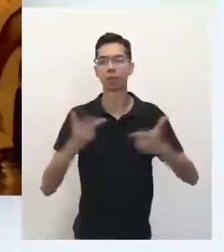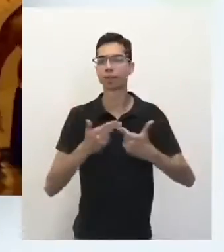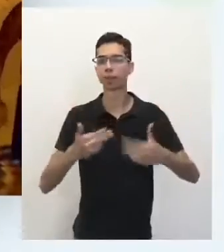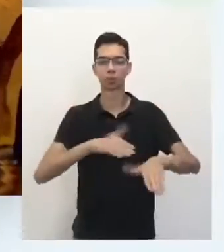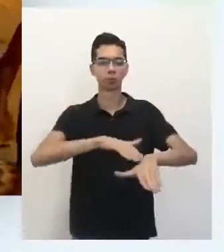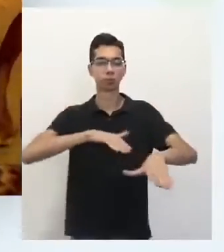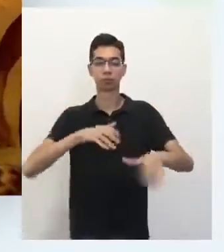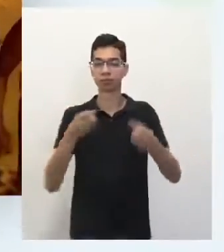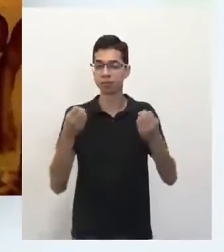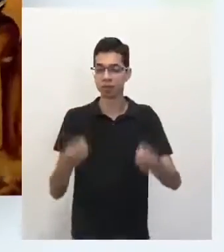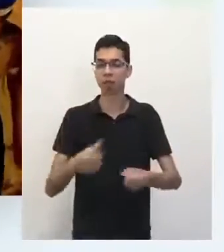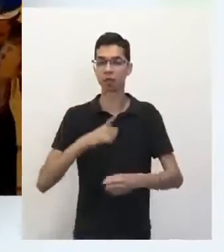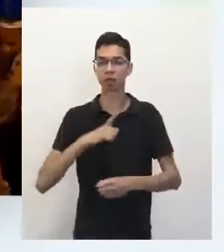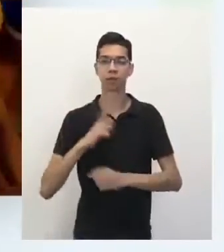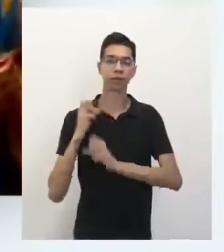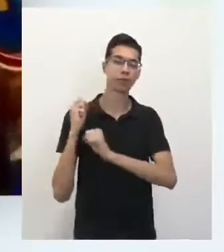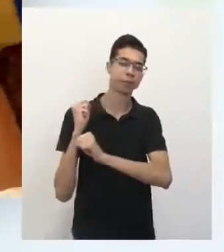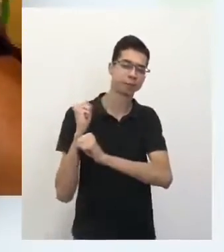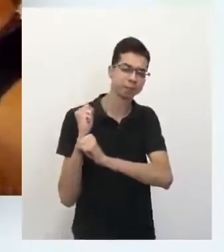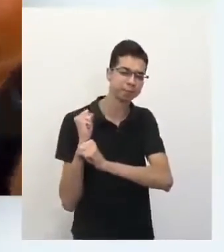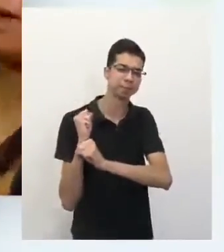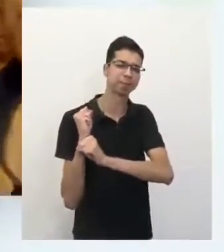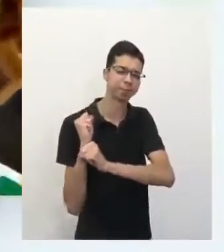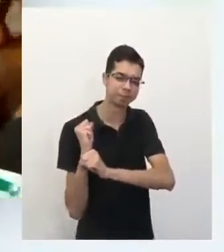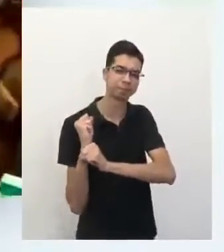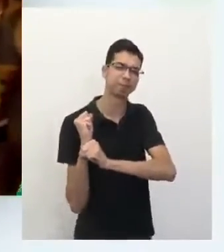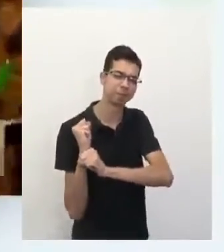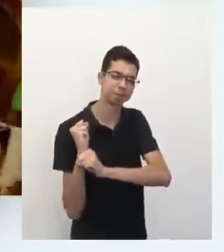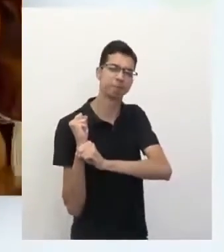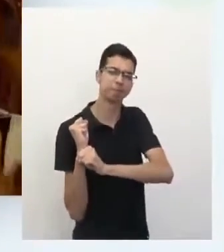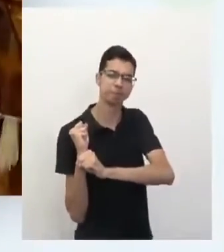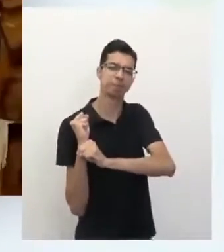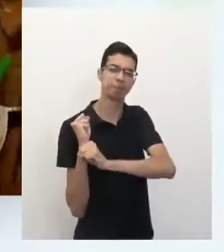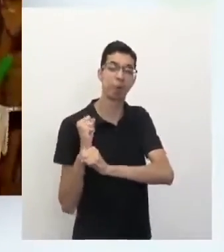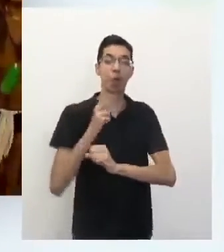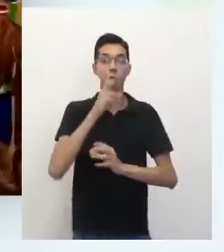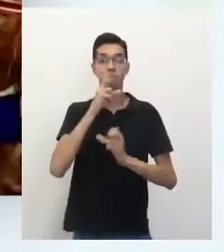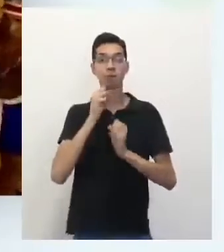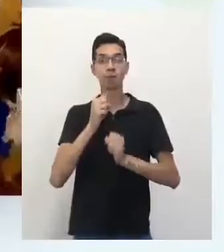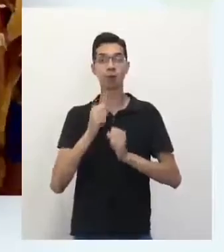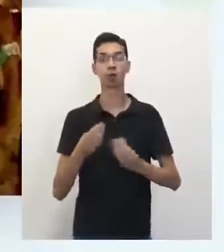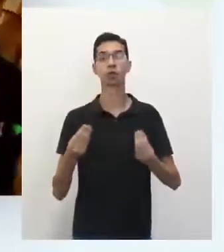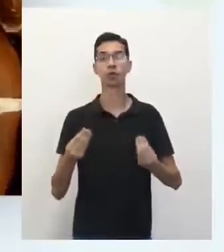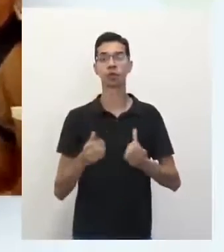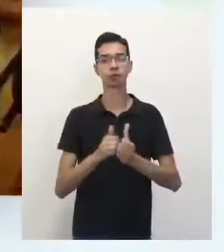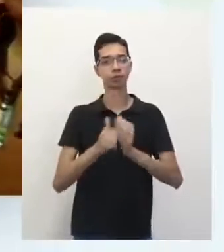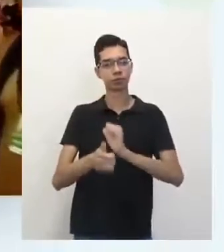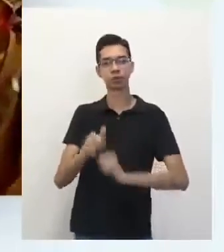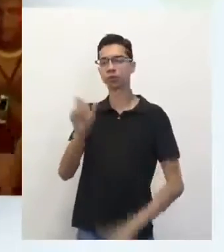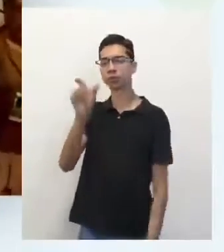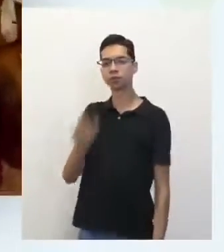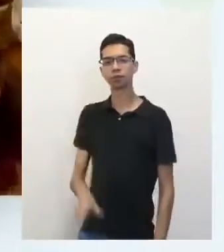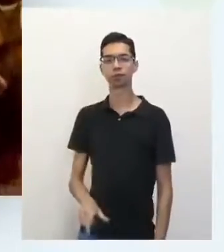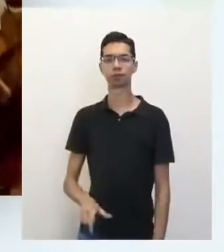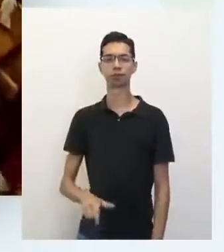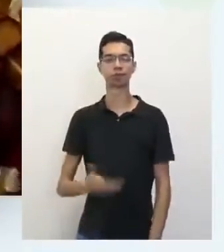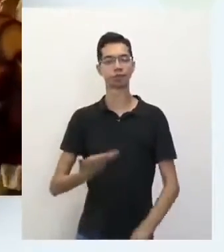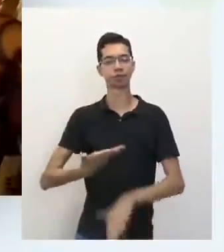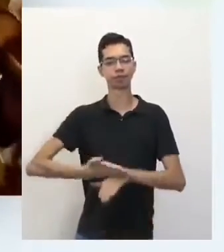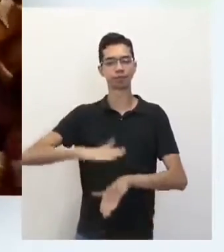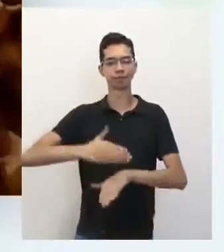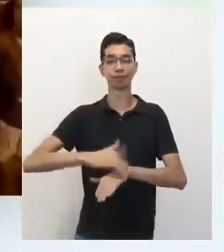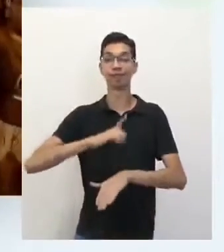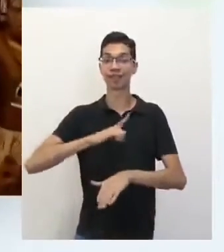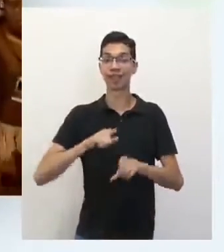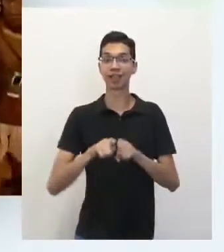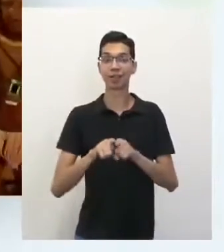né? Fazendo aquele tudo força para preparar o atleta. E a plateia ainda tem muita etnia brasileira para torcer.